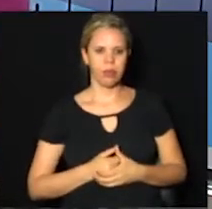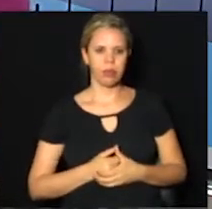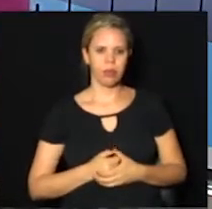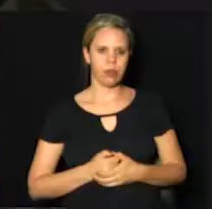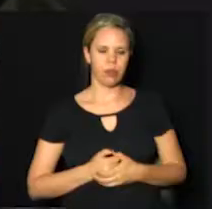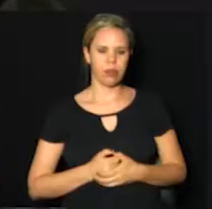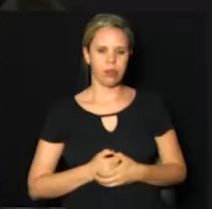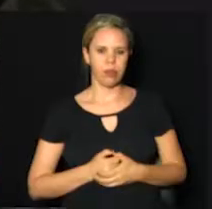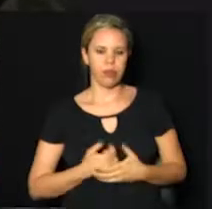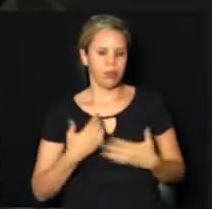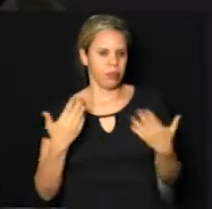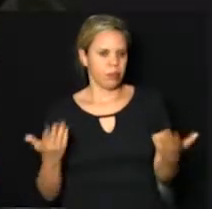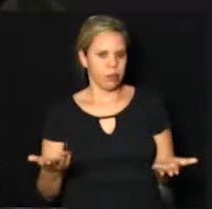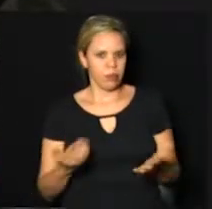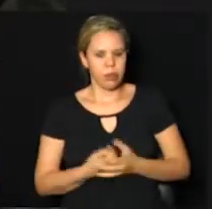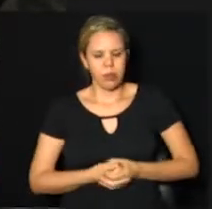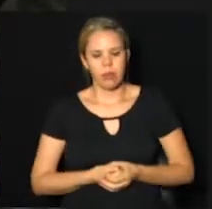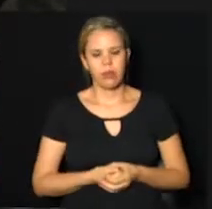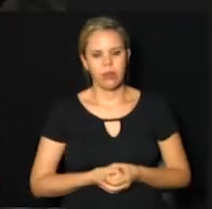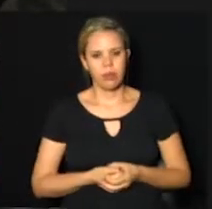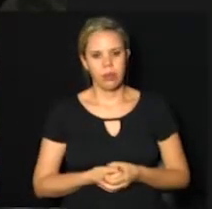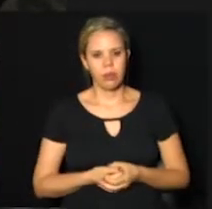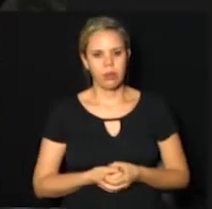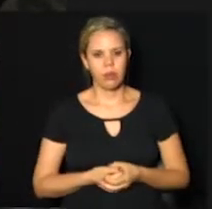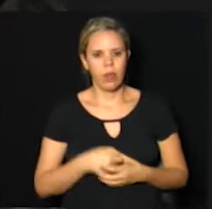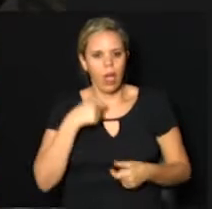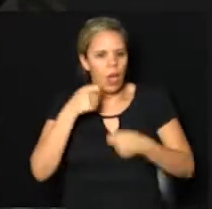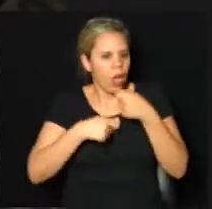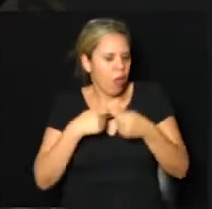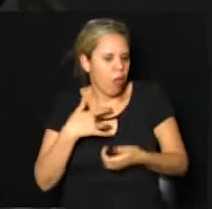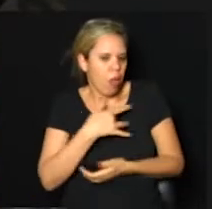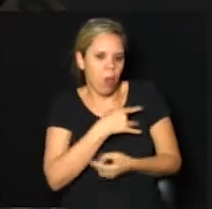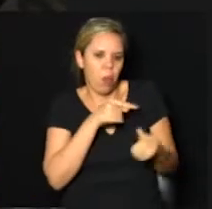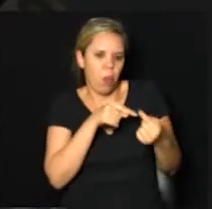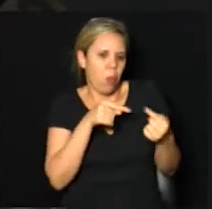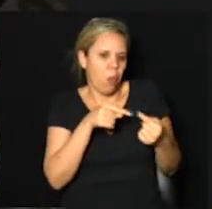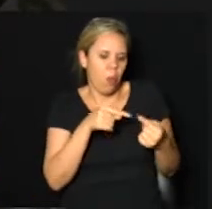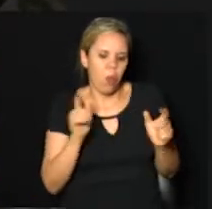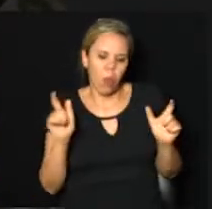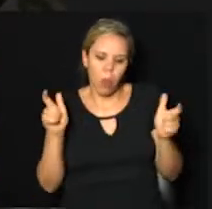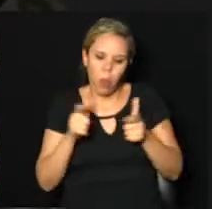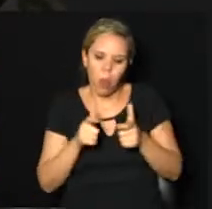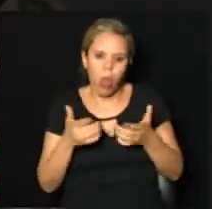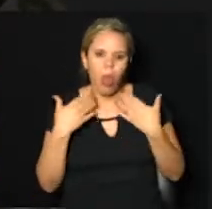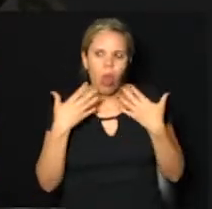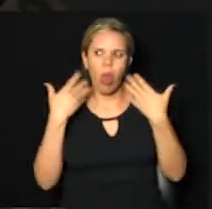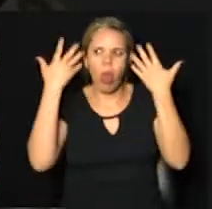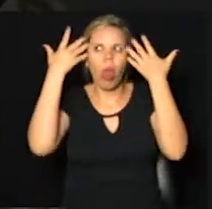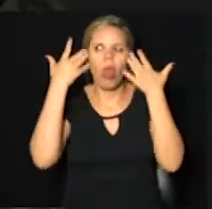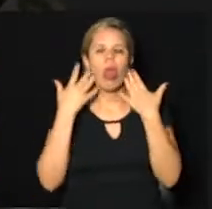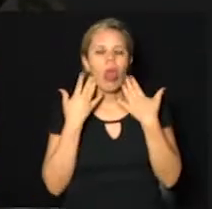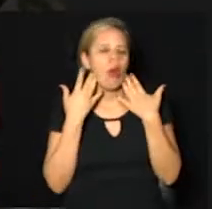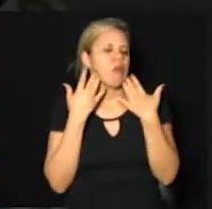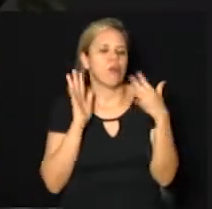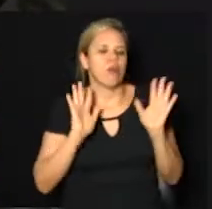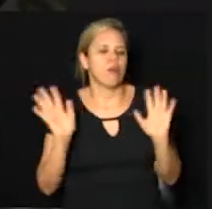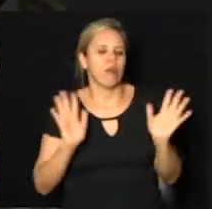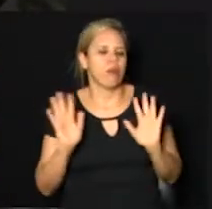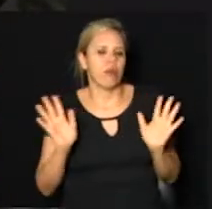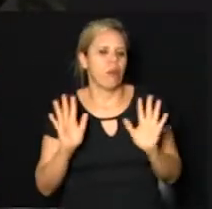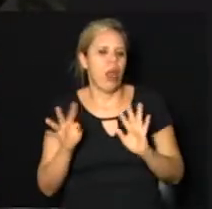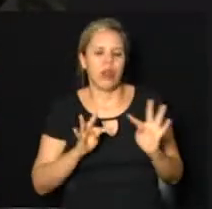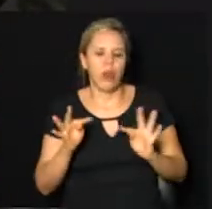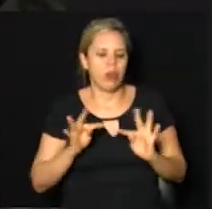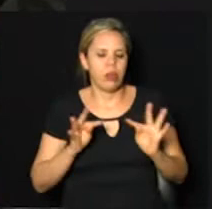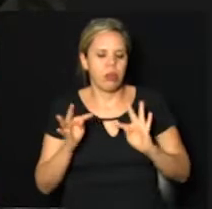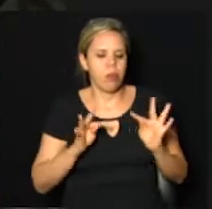Então, não é que alimentação saudável vai diminuir ondas de calor, assim, né? Ela não é um tratamento para as